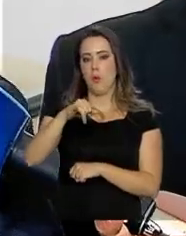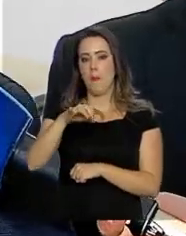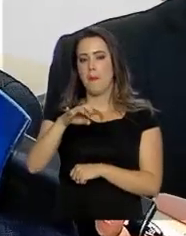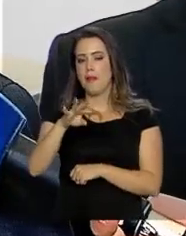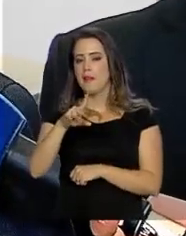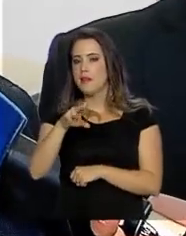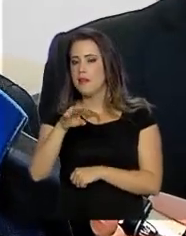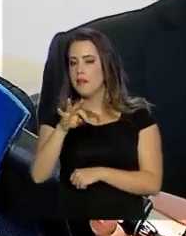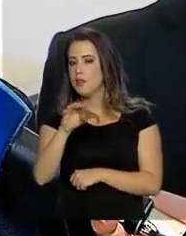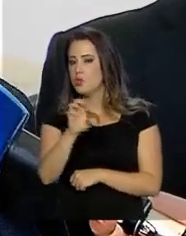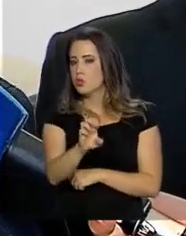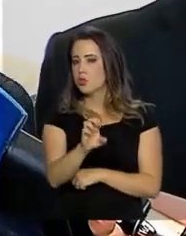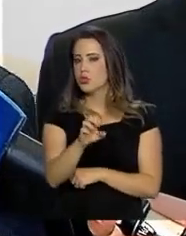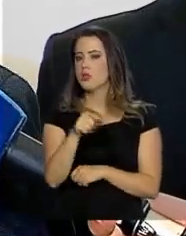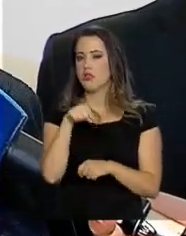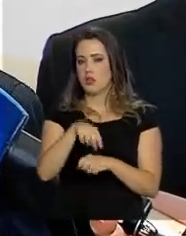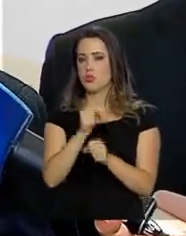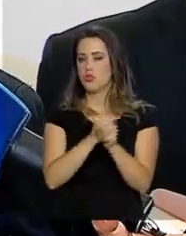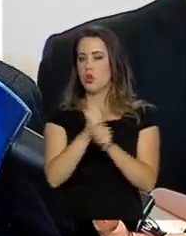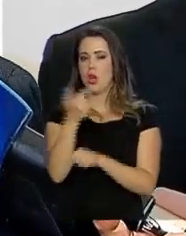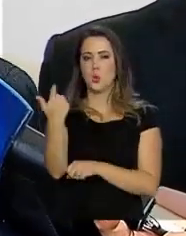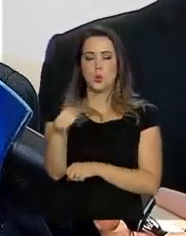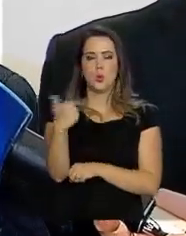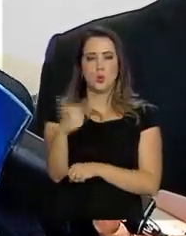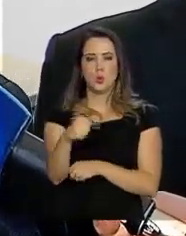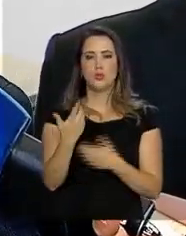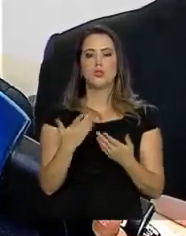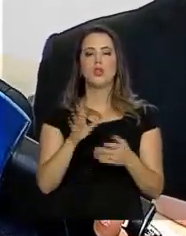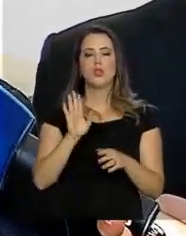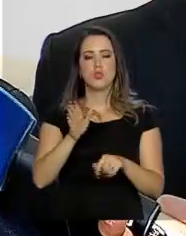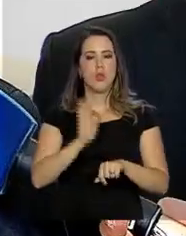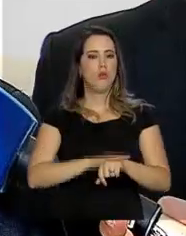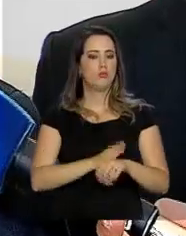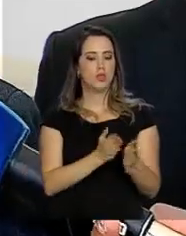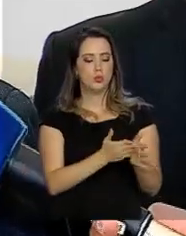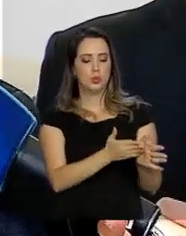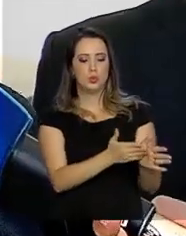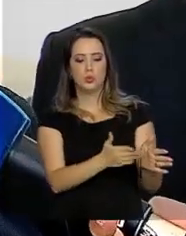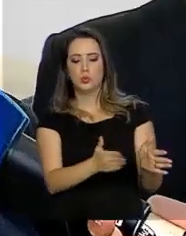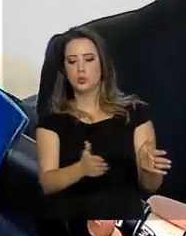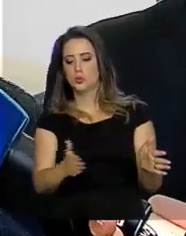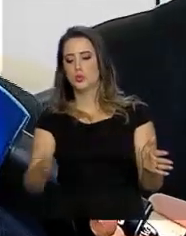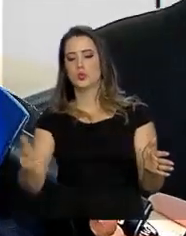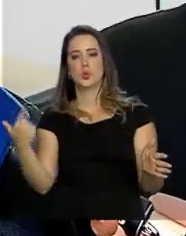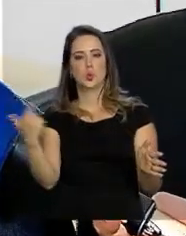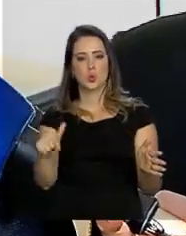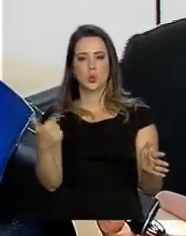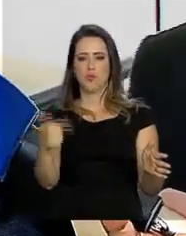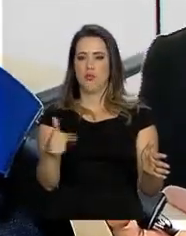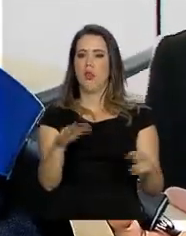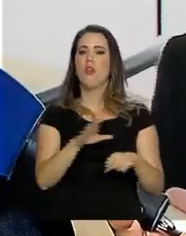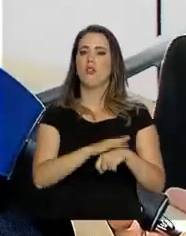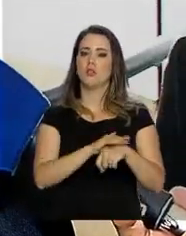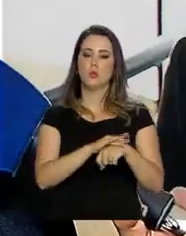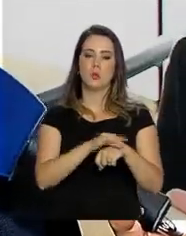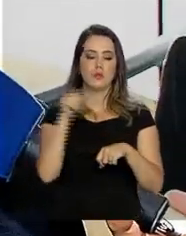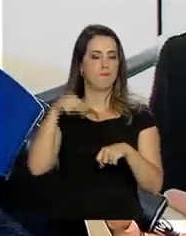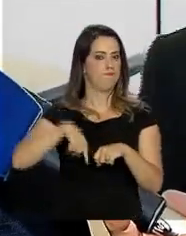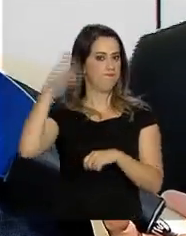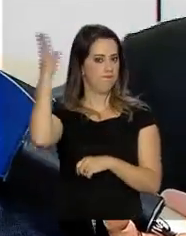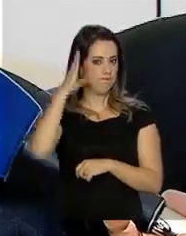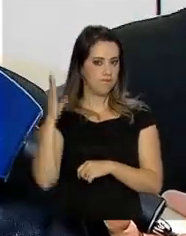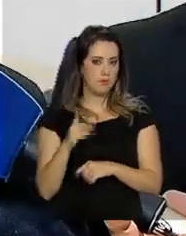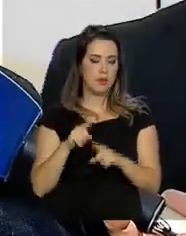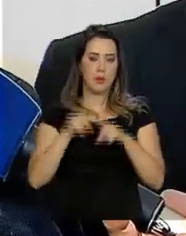nós já temos aí uma um período longo de não termos essa doença registrada no brasil